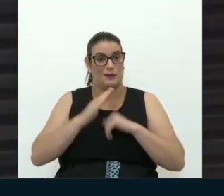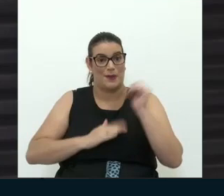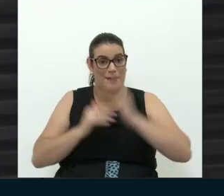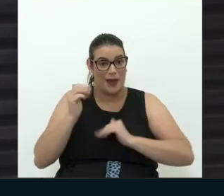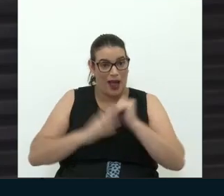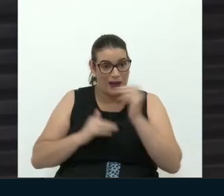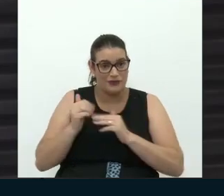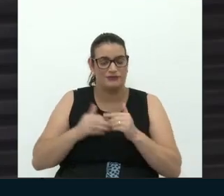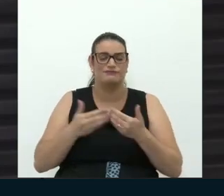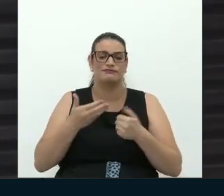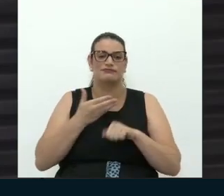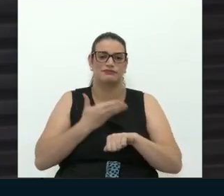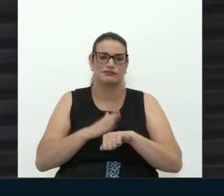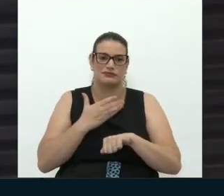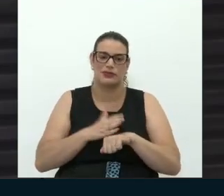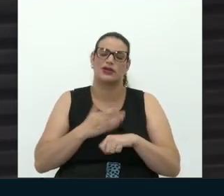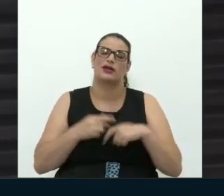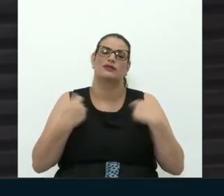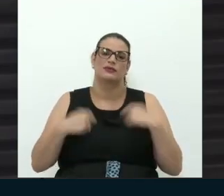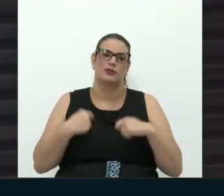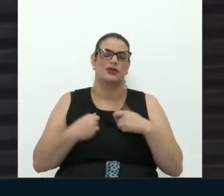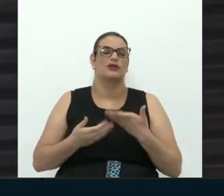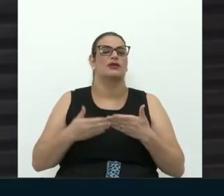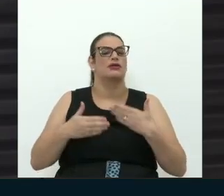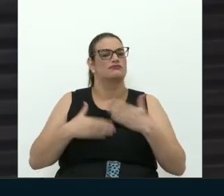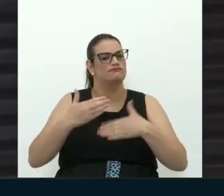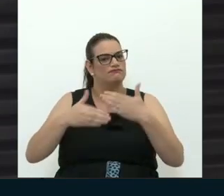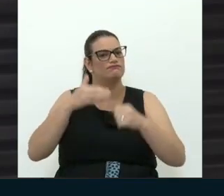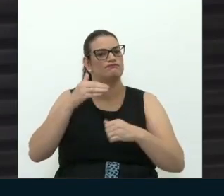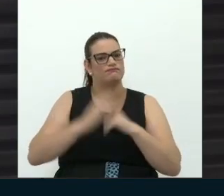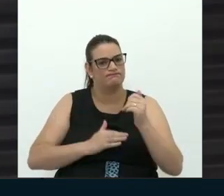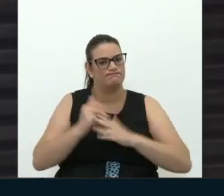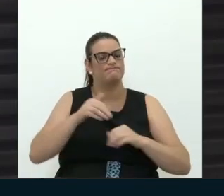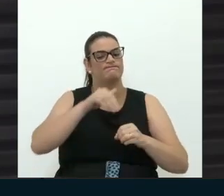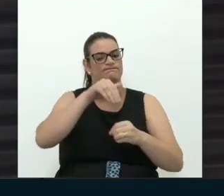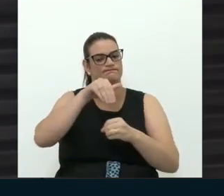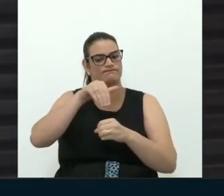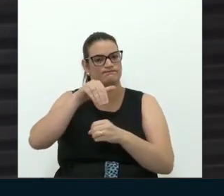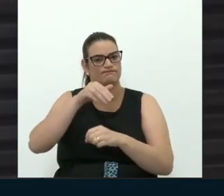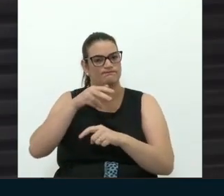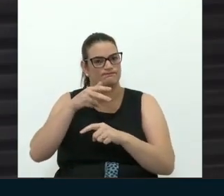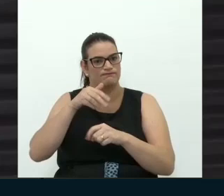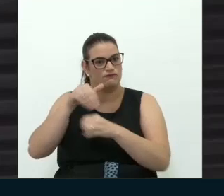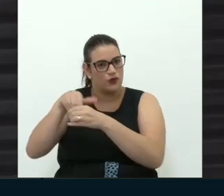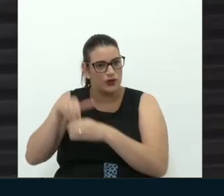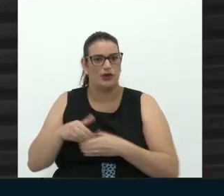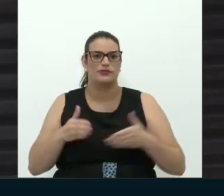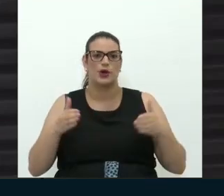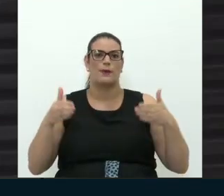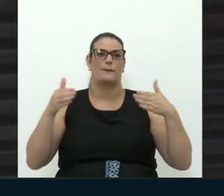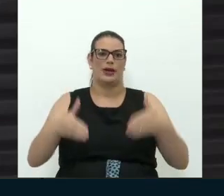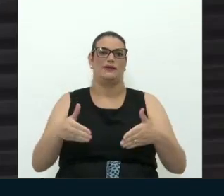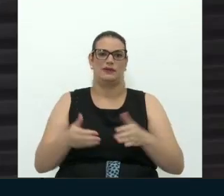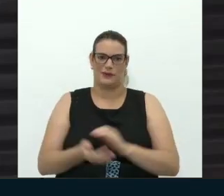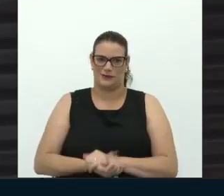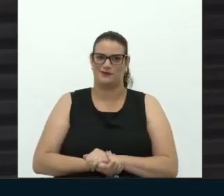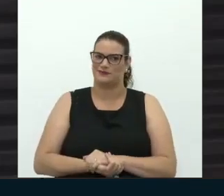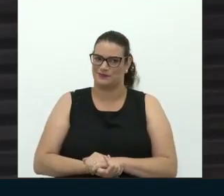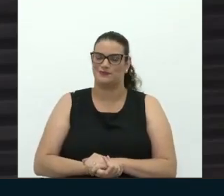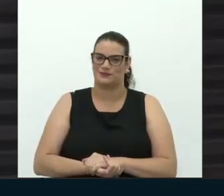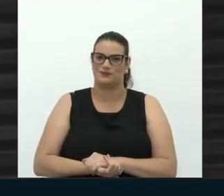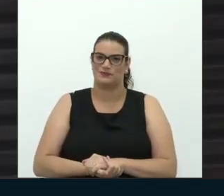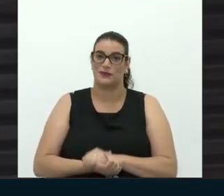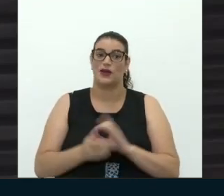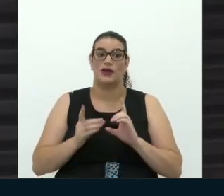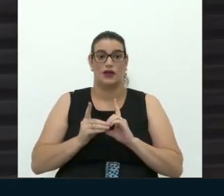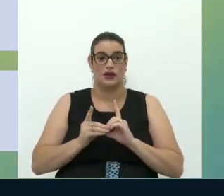precisa seguir praticando seguir votando seguir participando e a